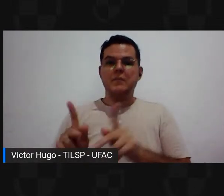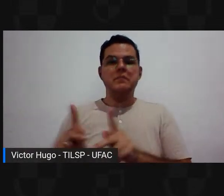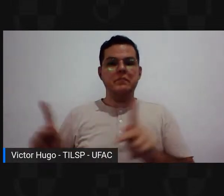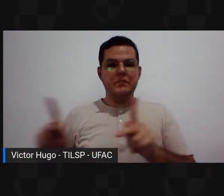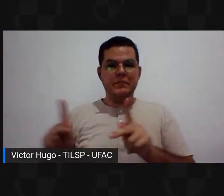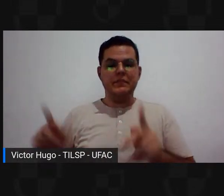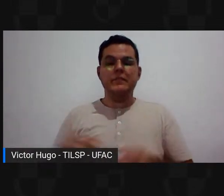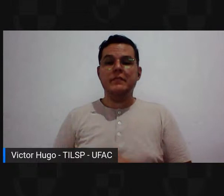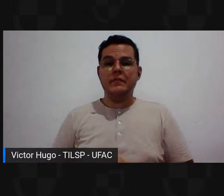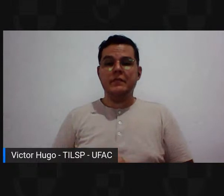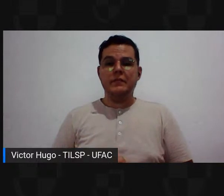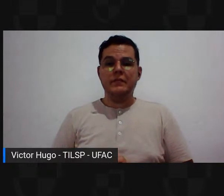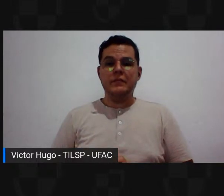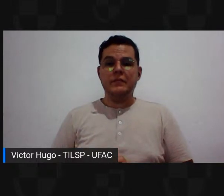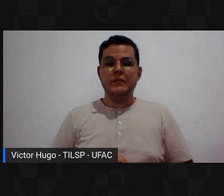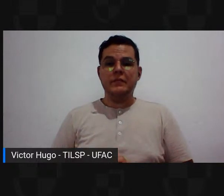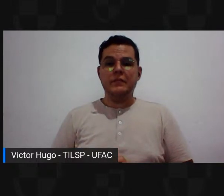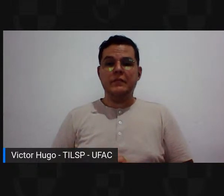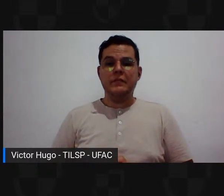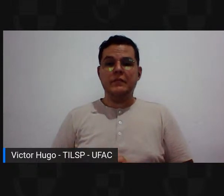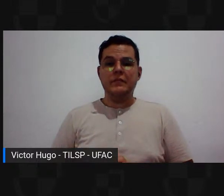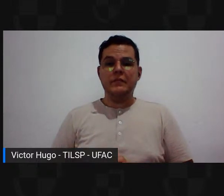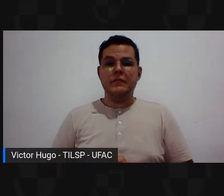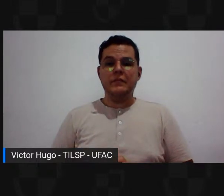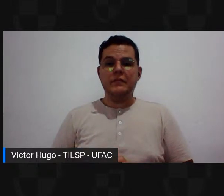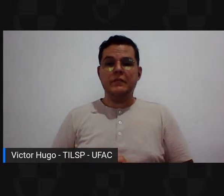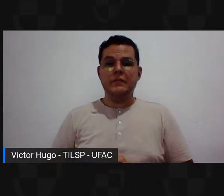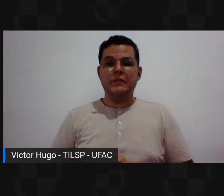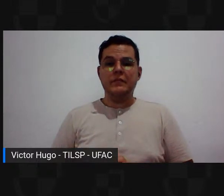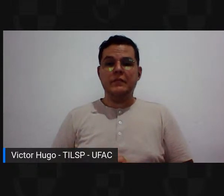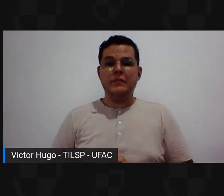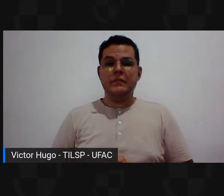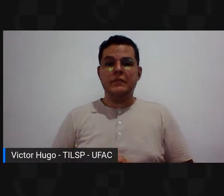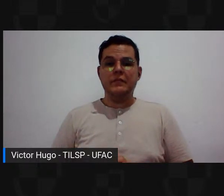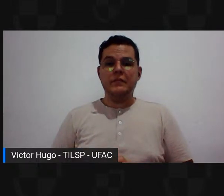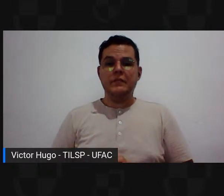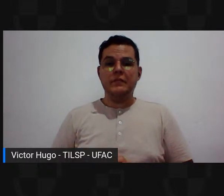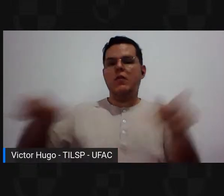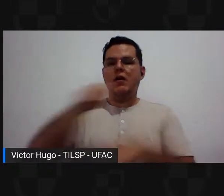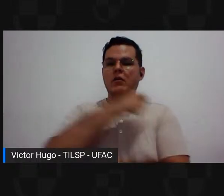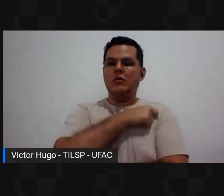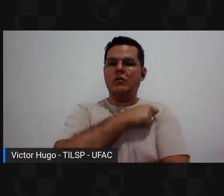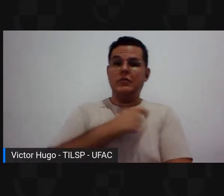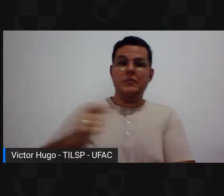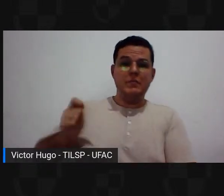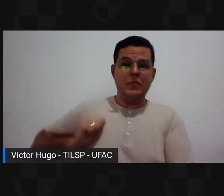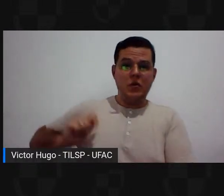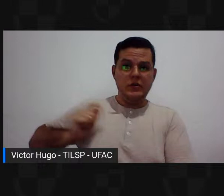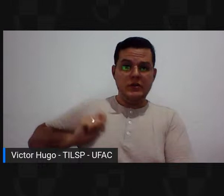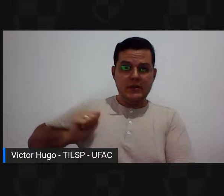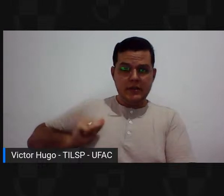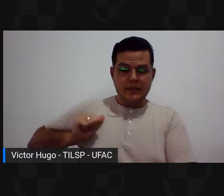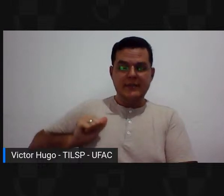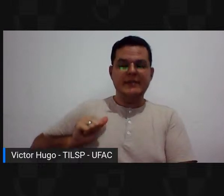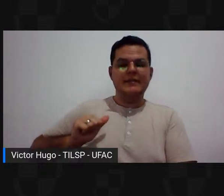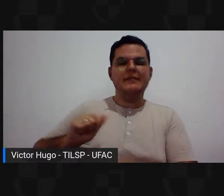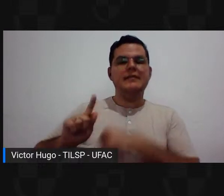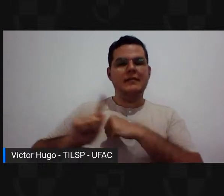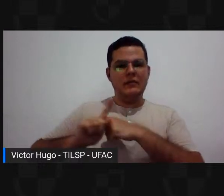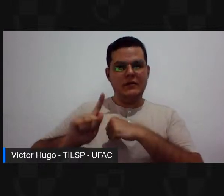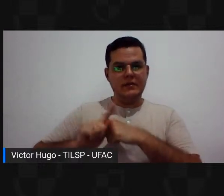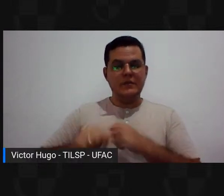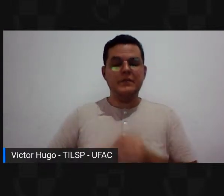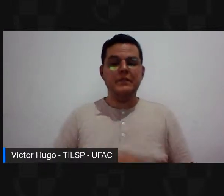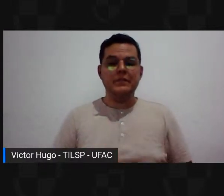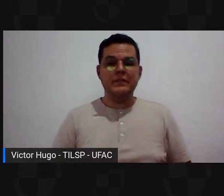são em parceria com os bolsistas de graduação e as coletâneas com